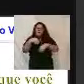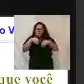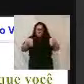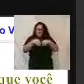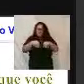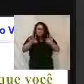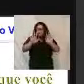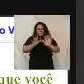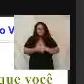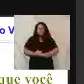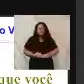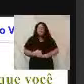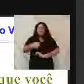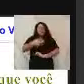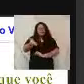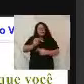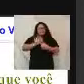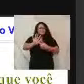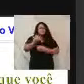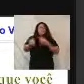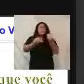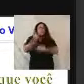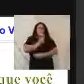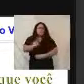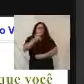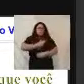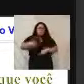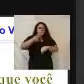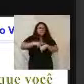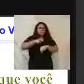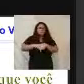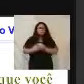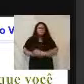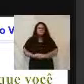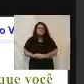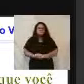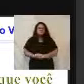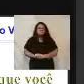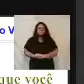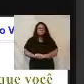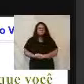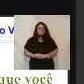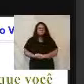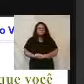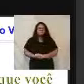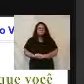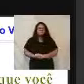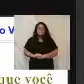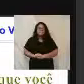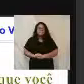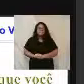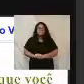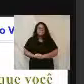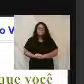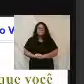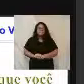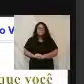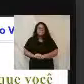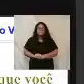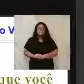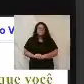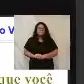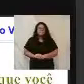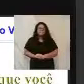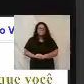utilizar o vidro com a proposta que estamos defendendo nesses trabalhos que estamos desenvolvendo dentro da universidade